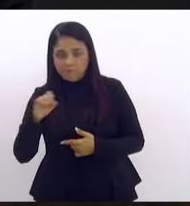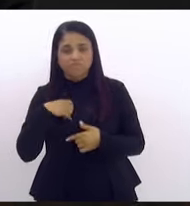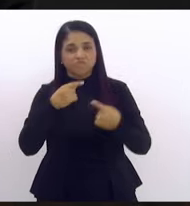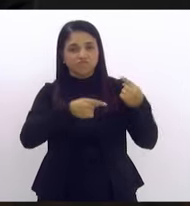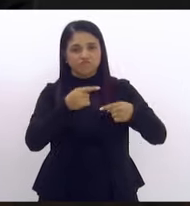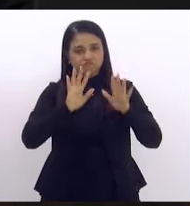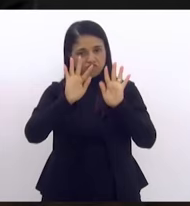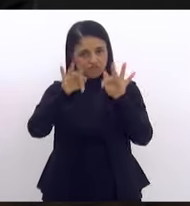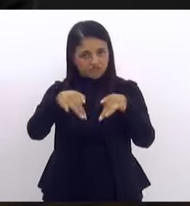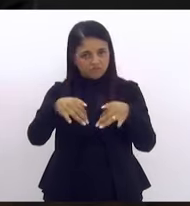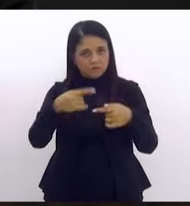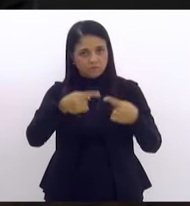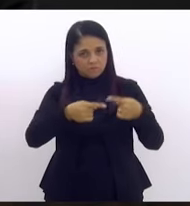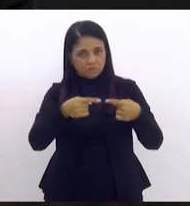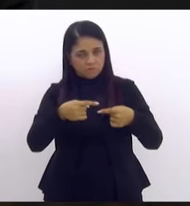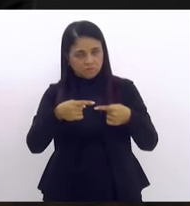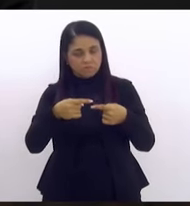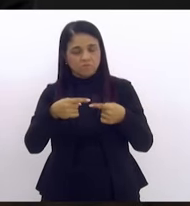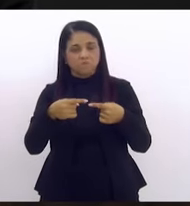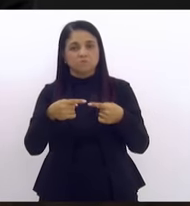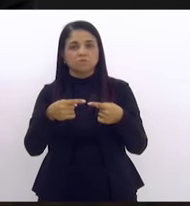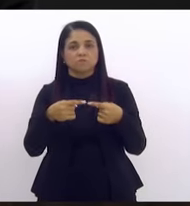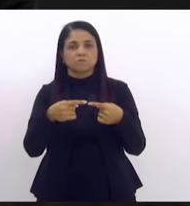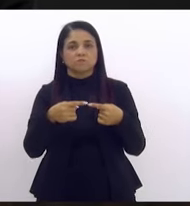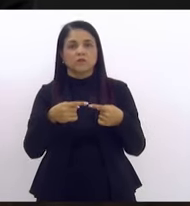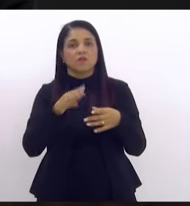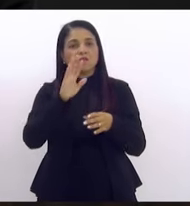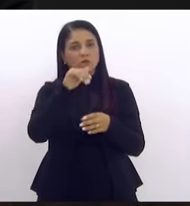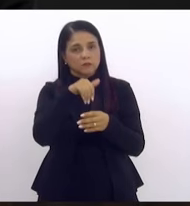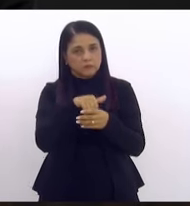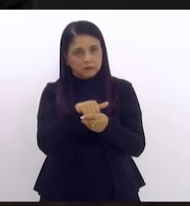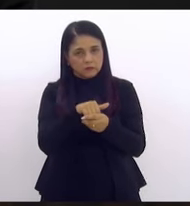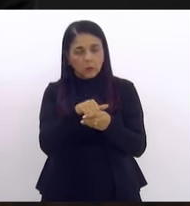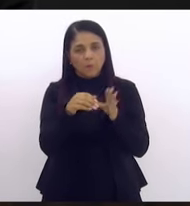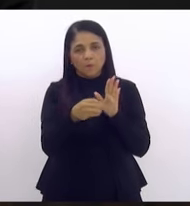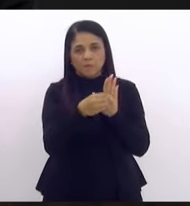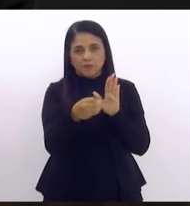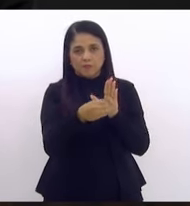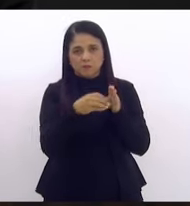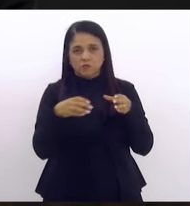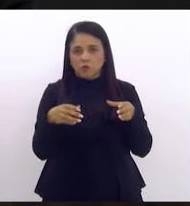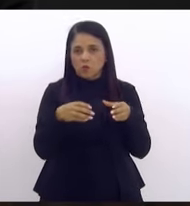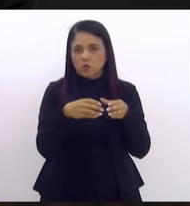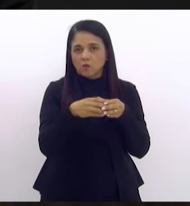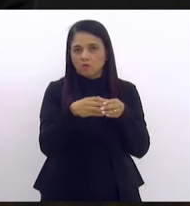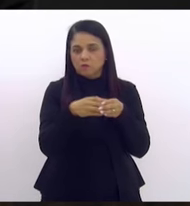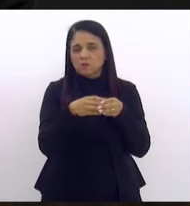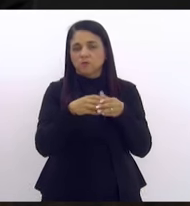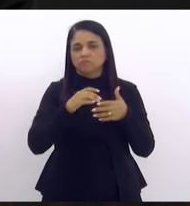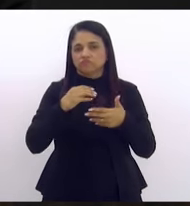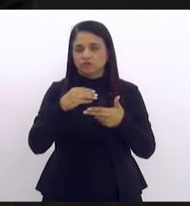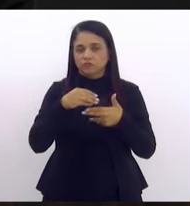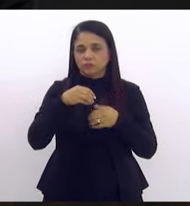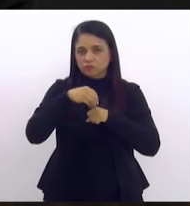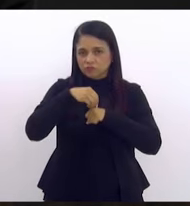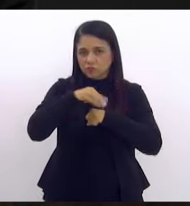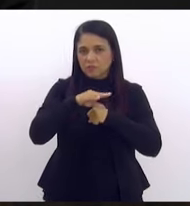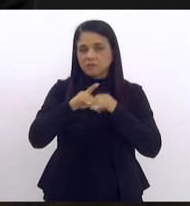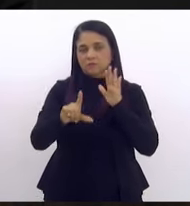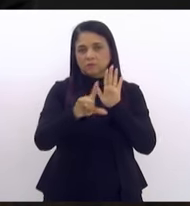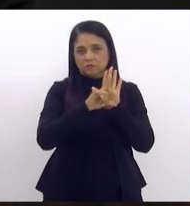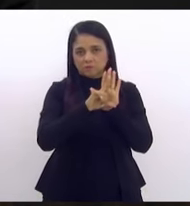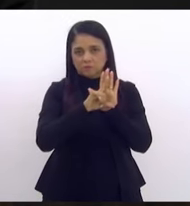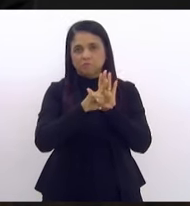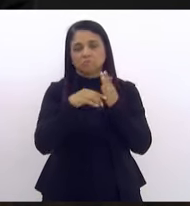queira discutir, encerrada a discussão. Em votação, parecer da Comissão de Indicações Legislativas. Senhores que